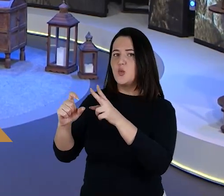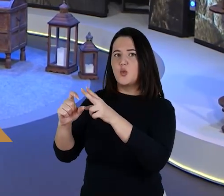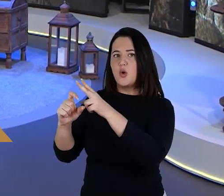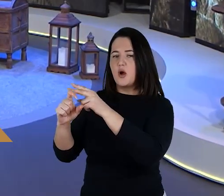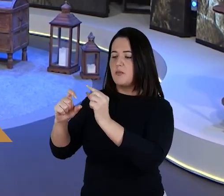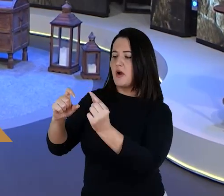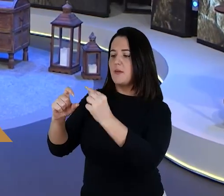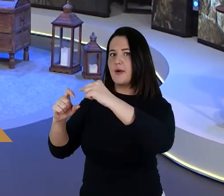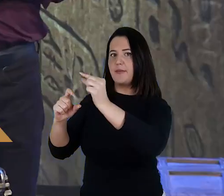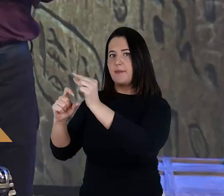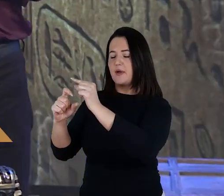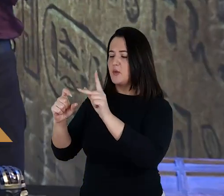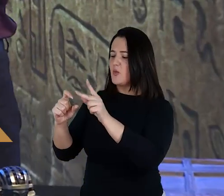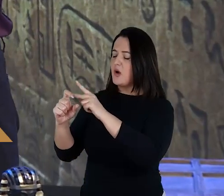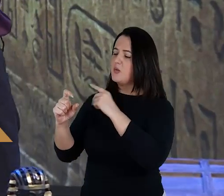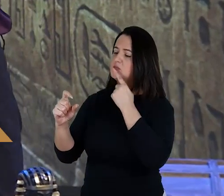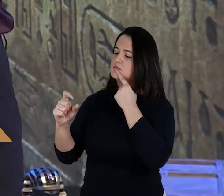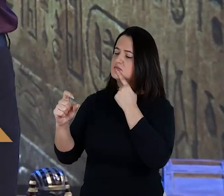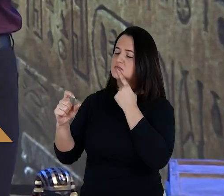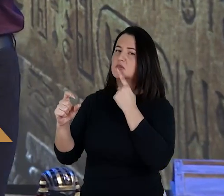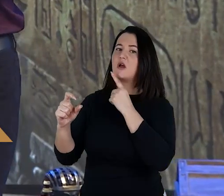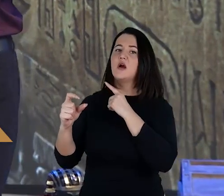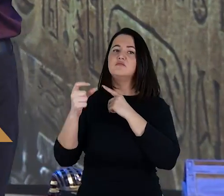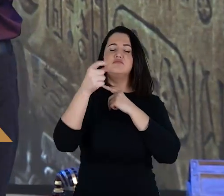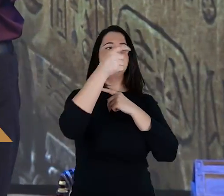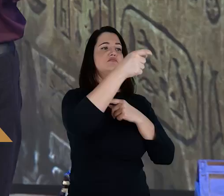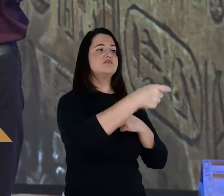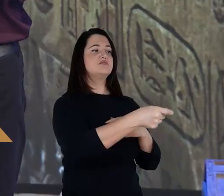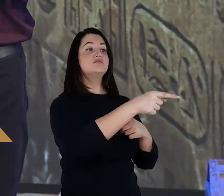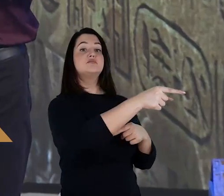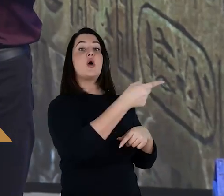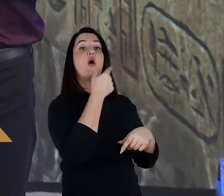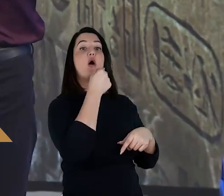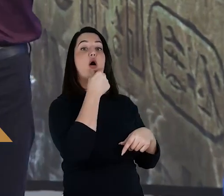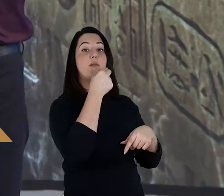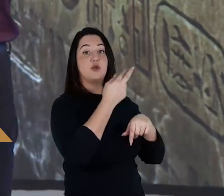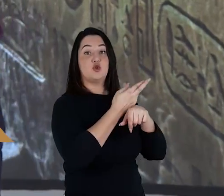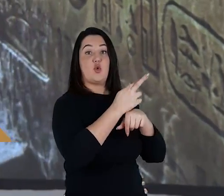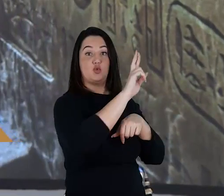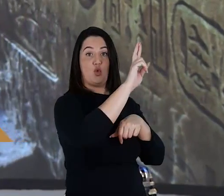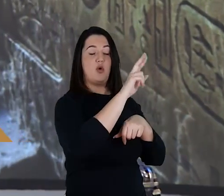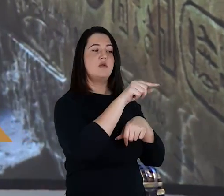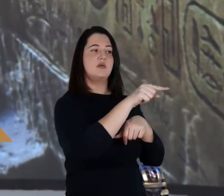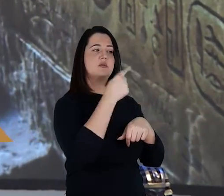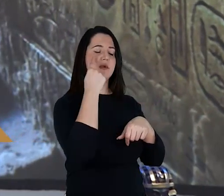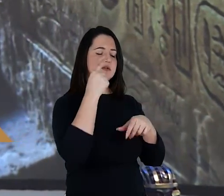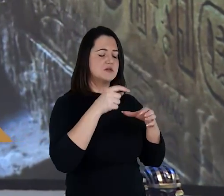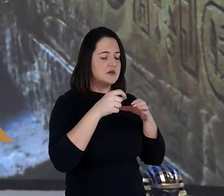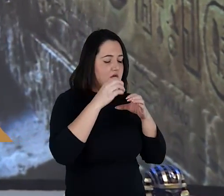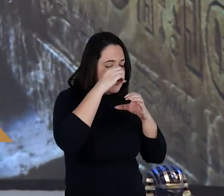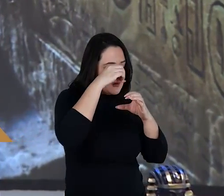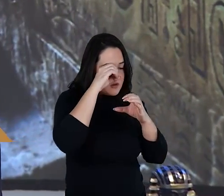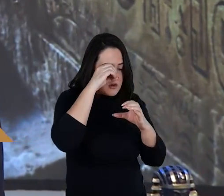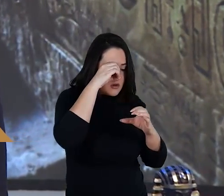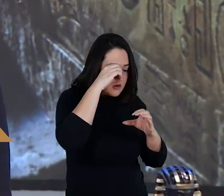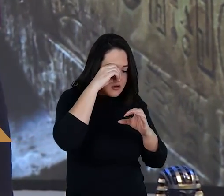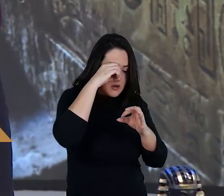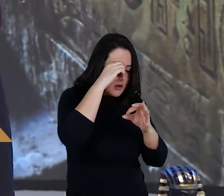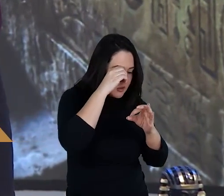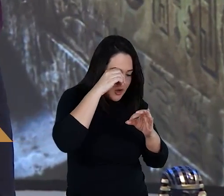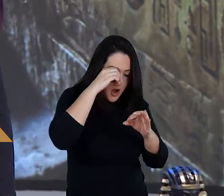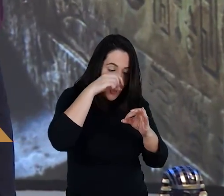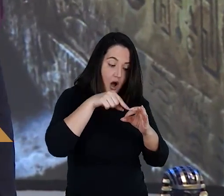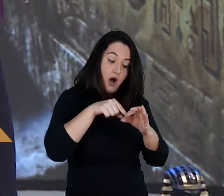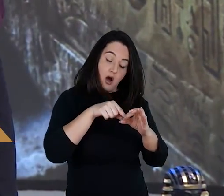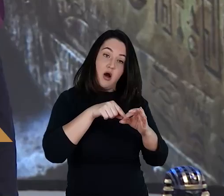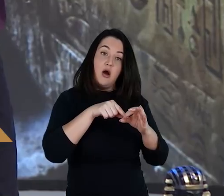contínua. Aí um certo Dr. Nodman fez uma ligeira menção dessa peça metálica e a notícia,